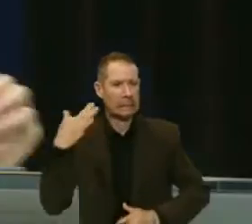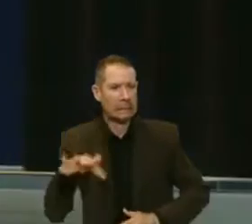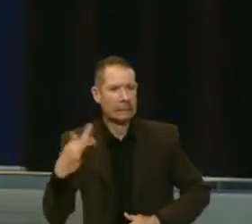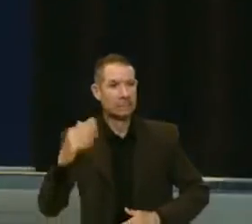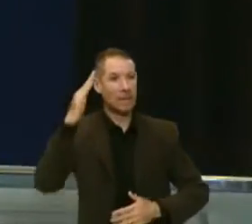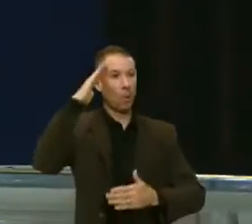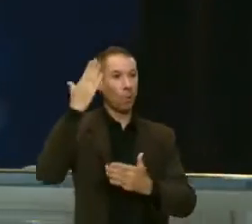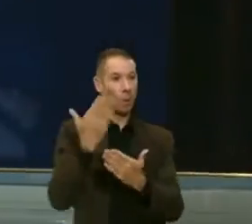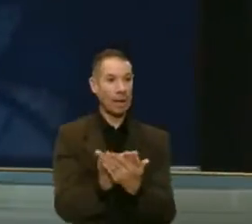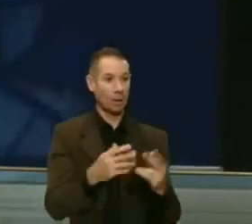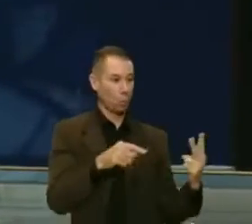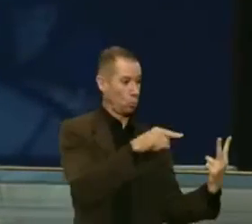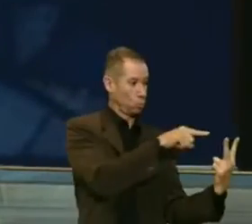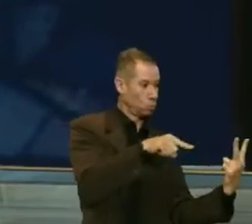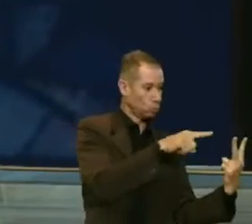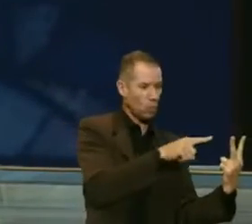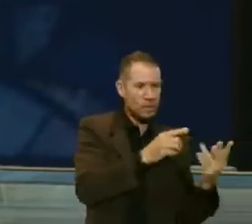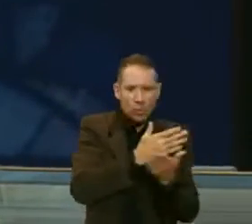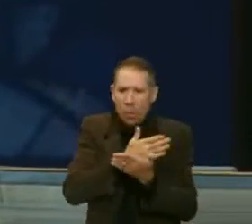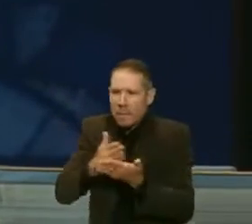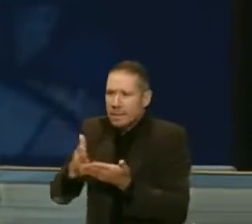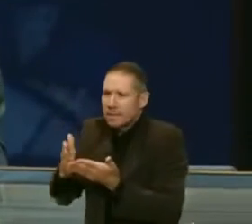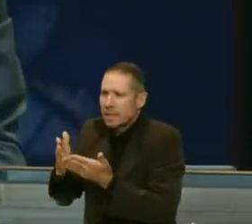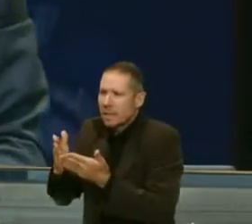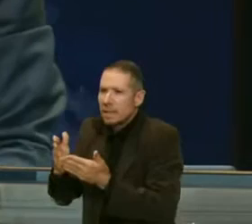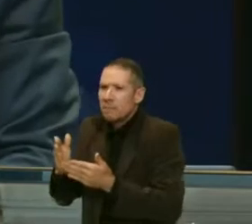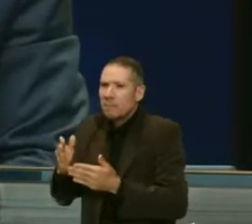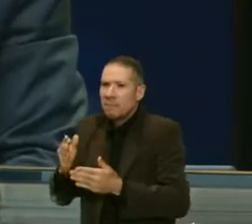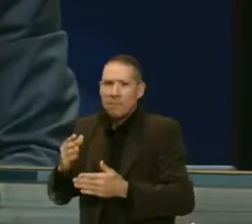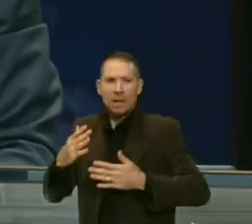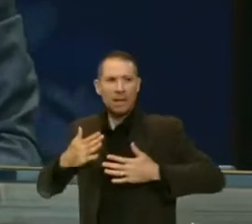E eu creio que eles começam orando baixinho.